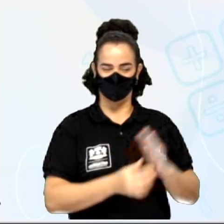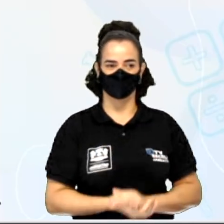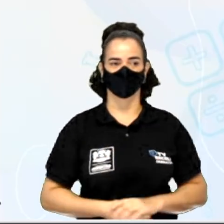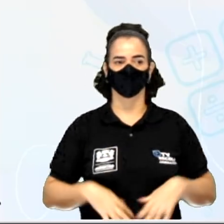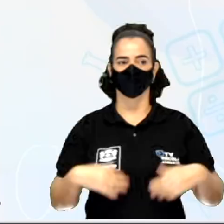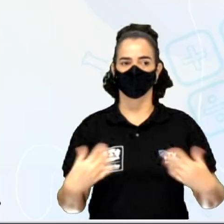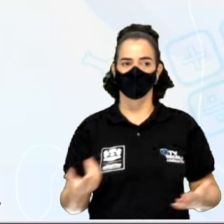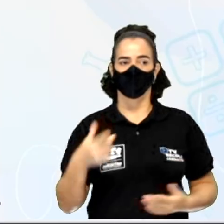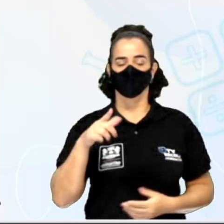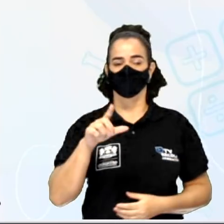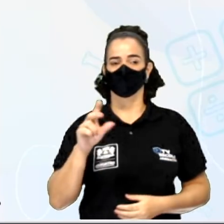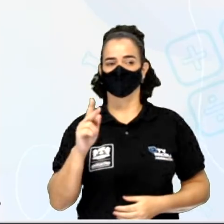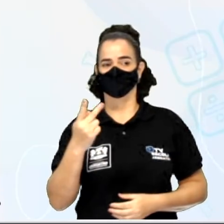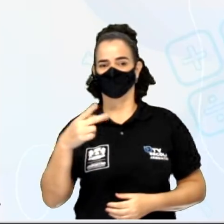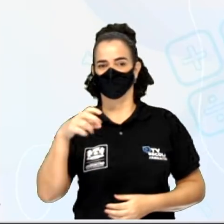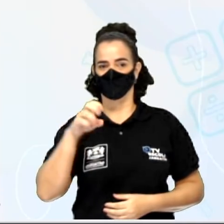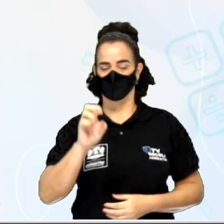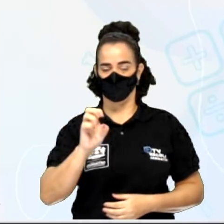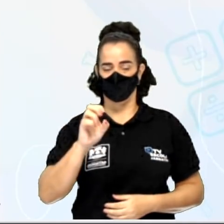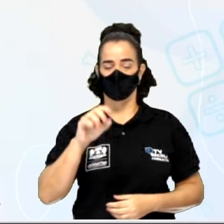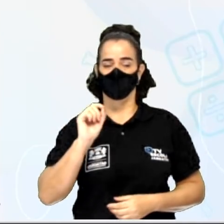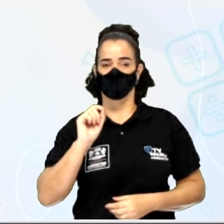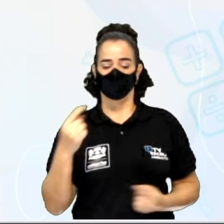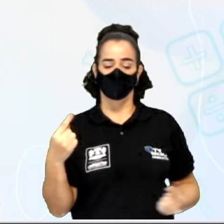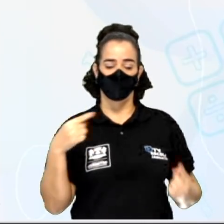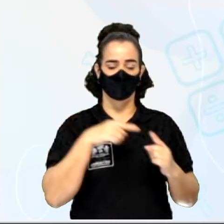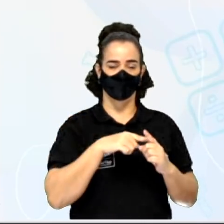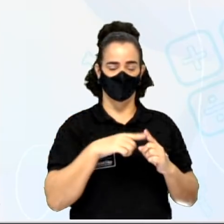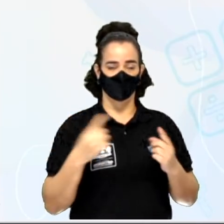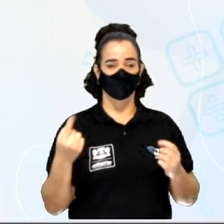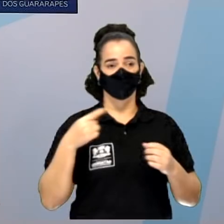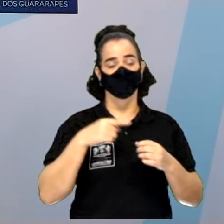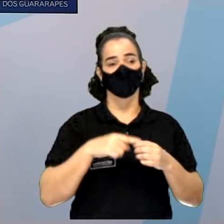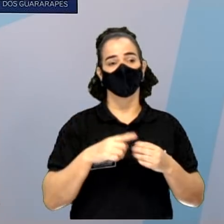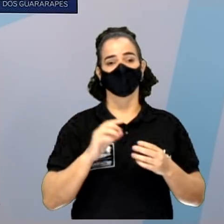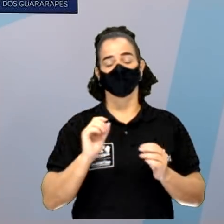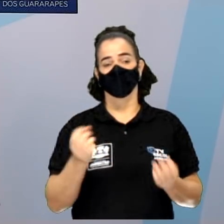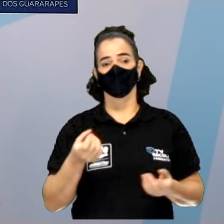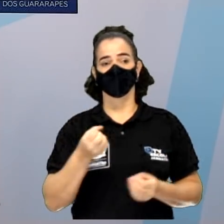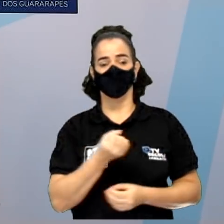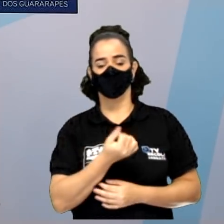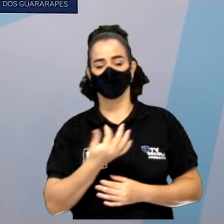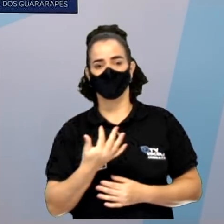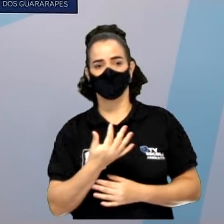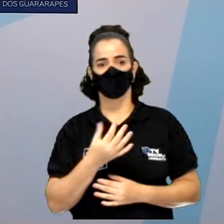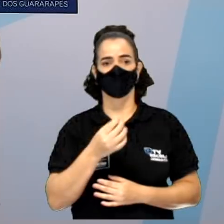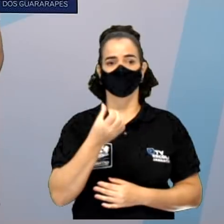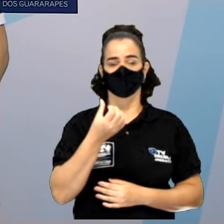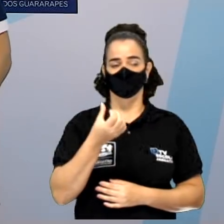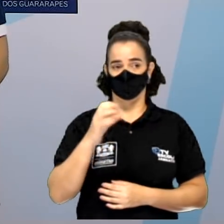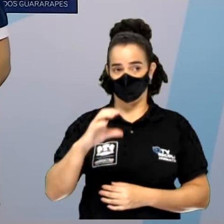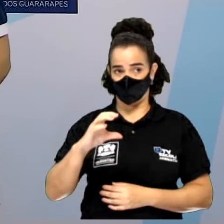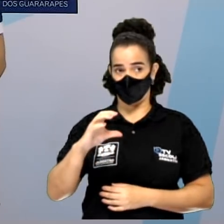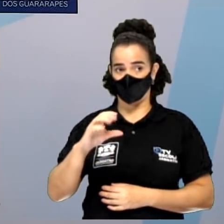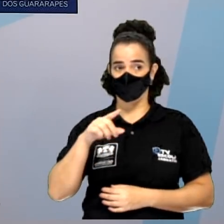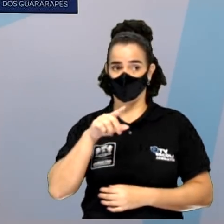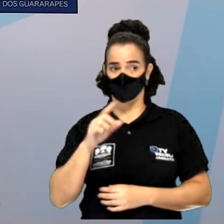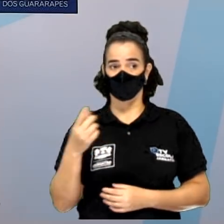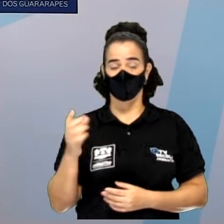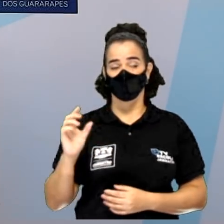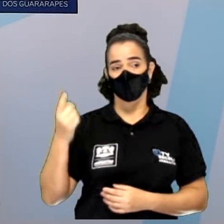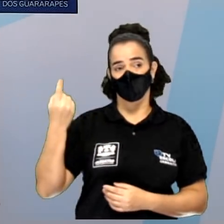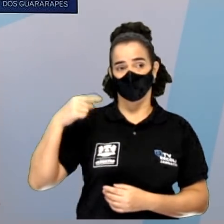refere-se ali ao objeto. E a gente vai retomar o item C, alguém e grupo social. Resolvida a nossa questão